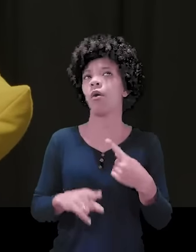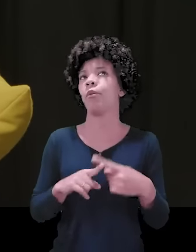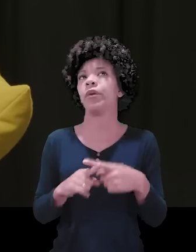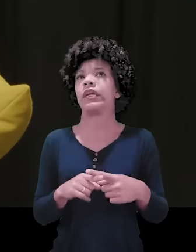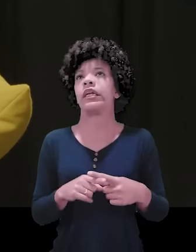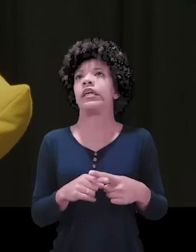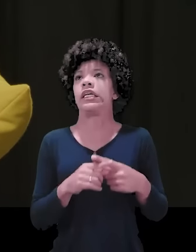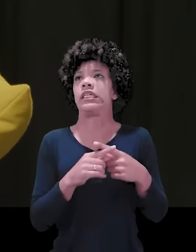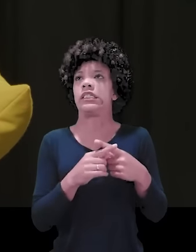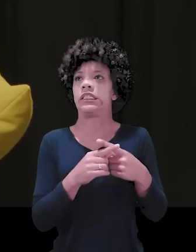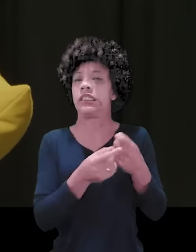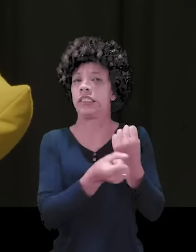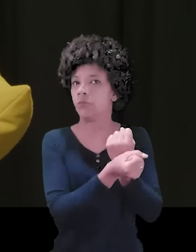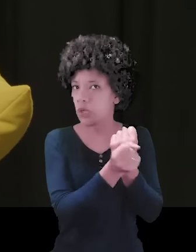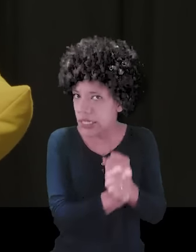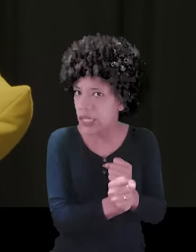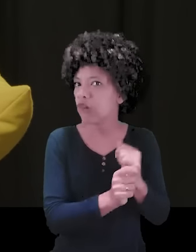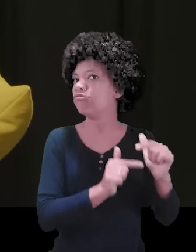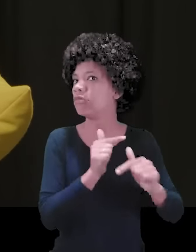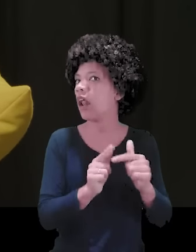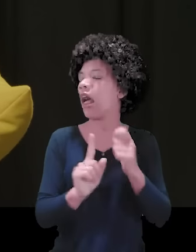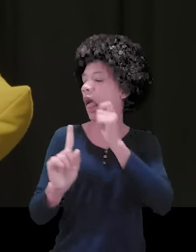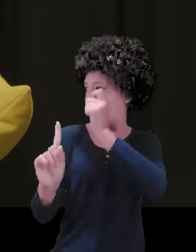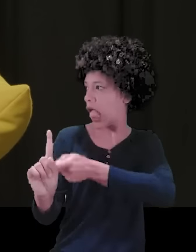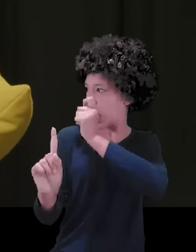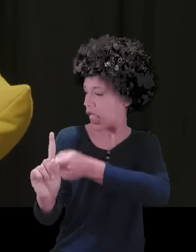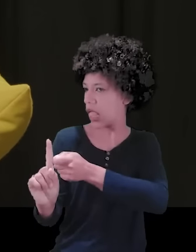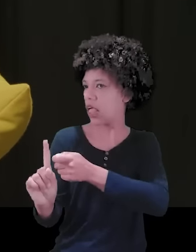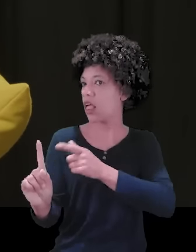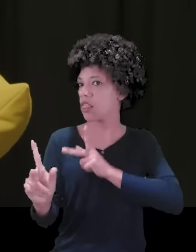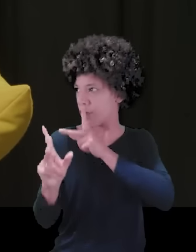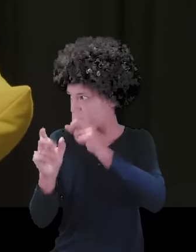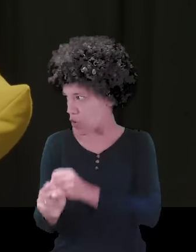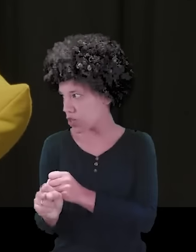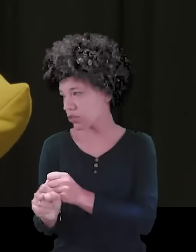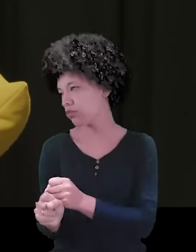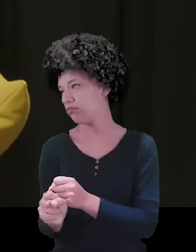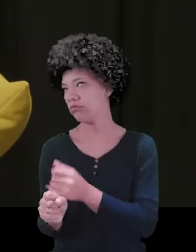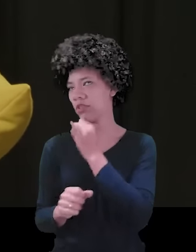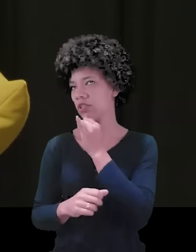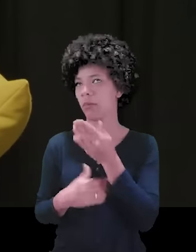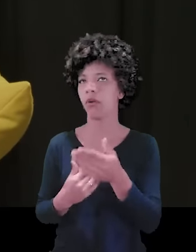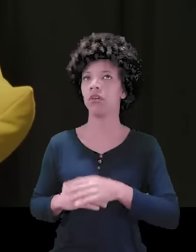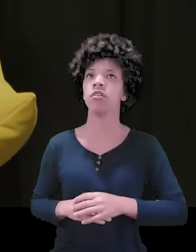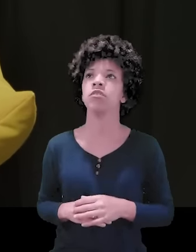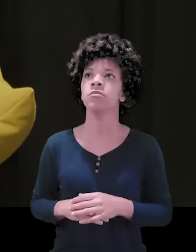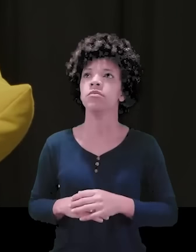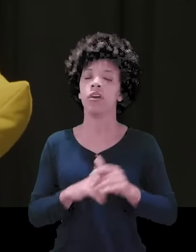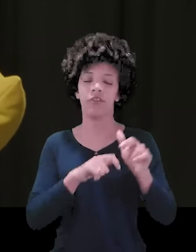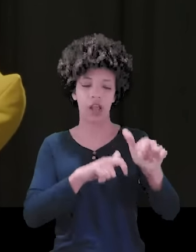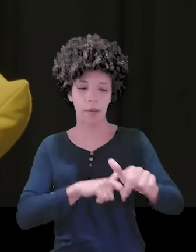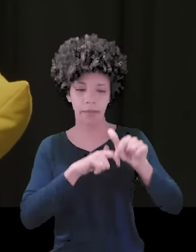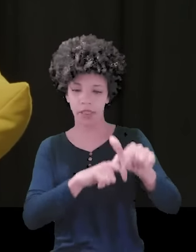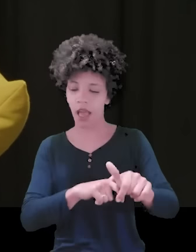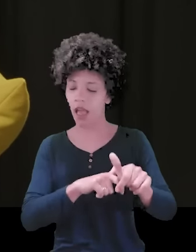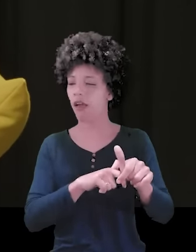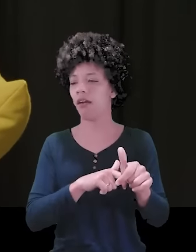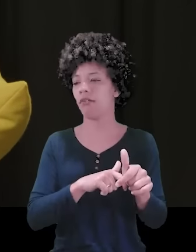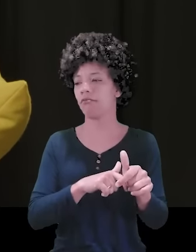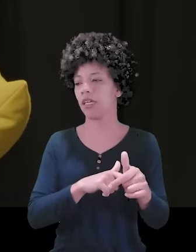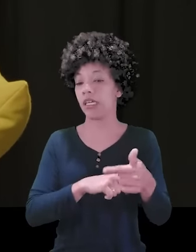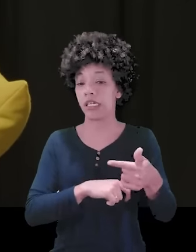de exploração de trabalho tem uma coisa que é força né envolve o cara vai lá capinar tá